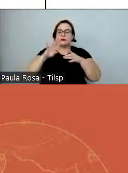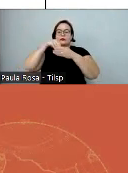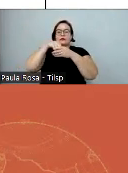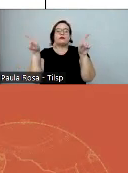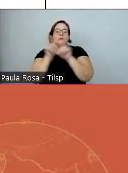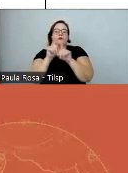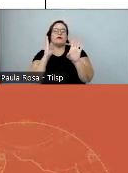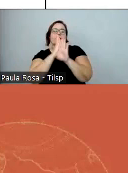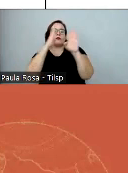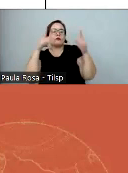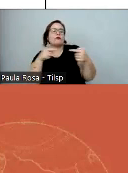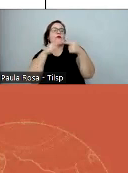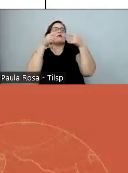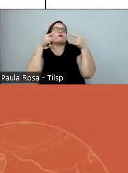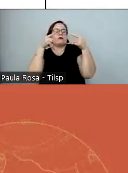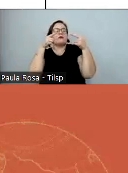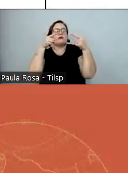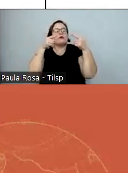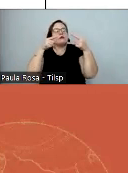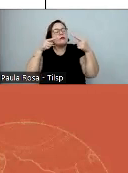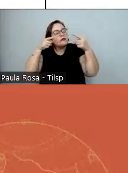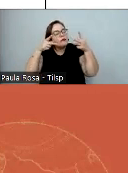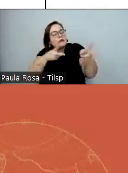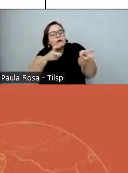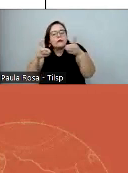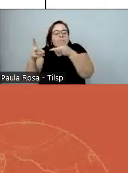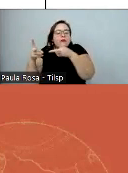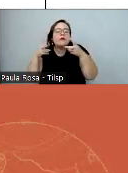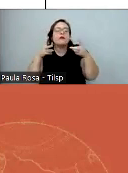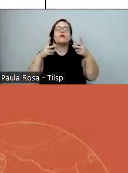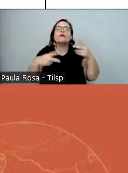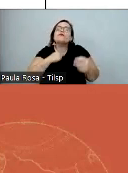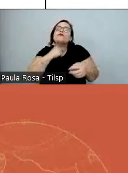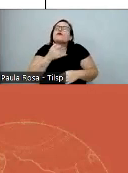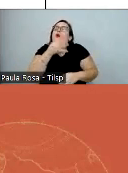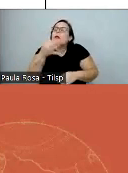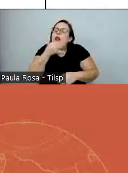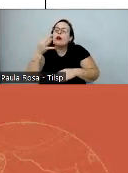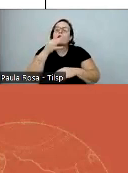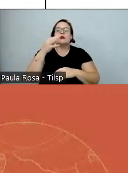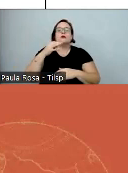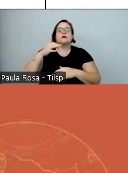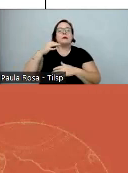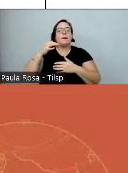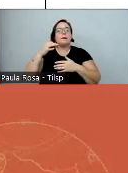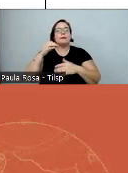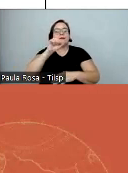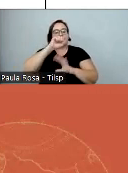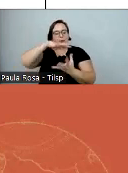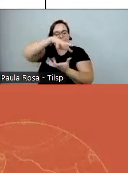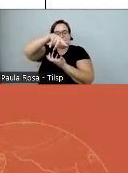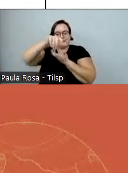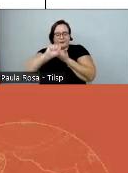de vozes do Sul global de perspectivas de museus tutu Global já vinha sendo